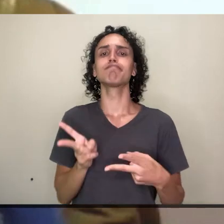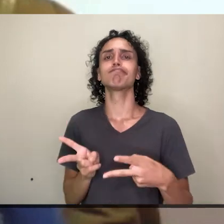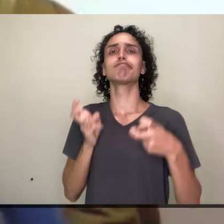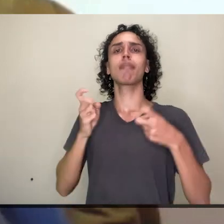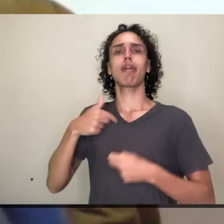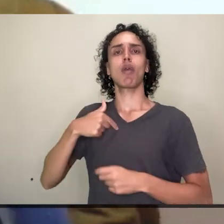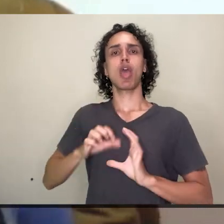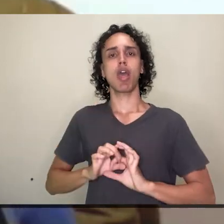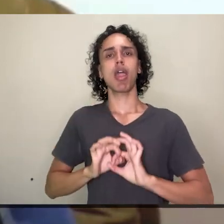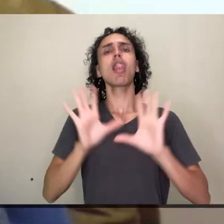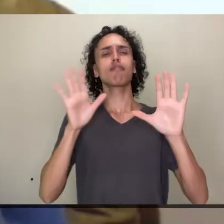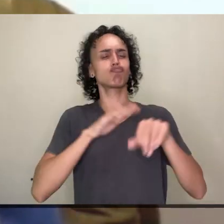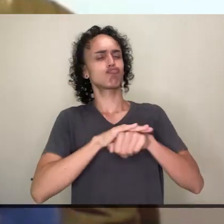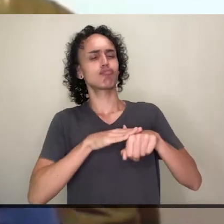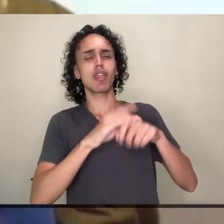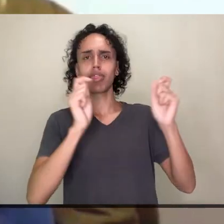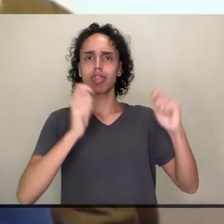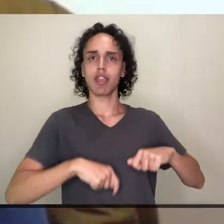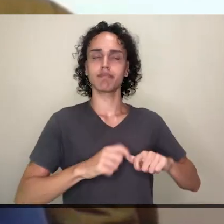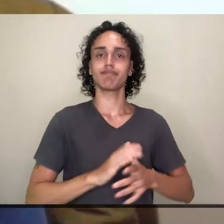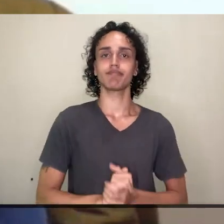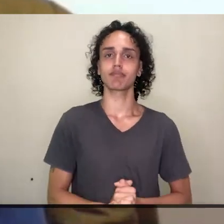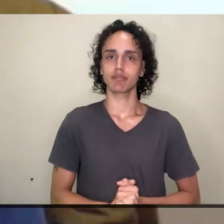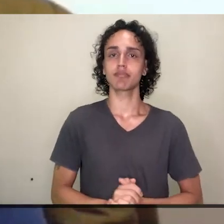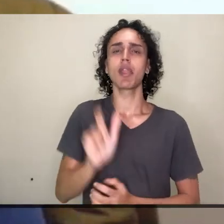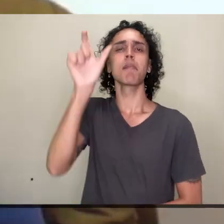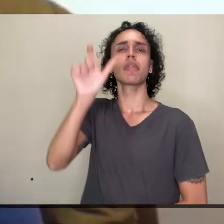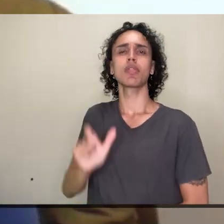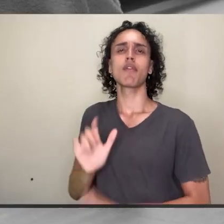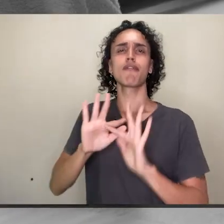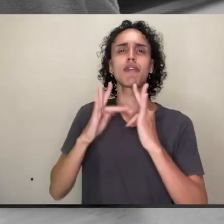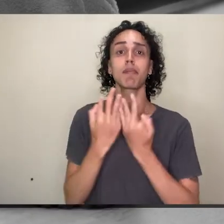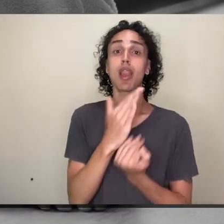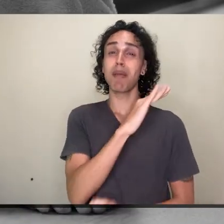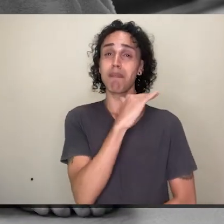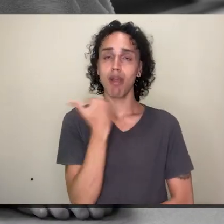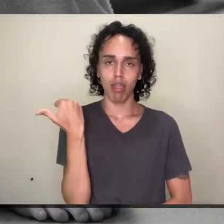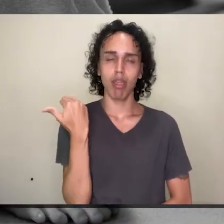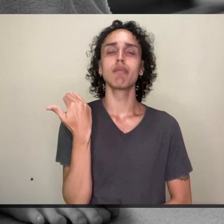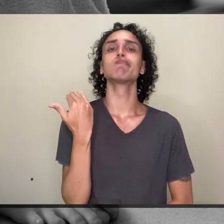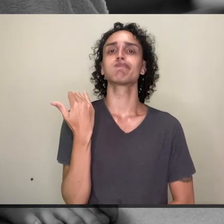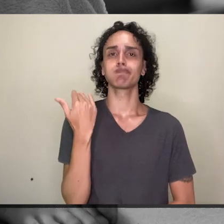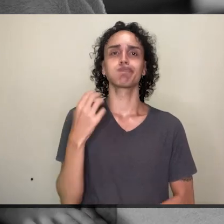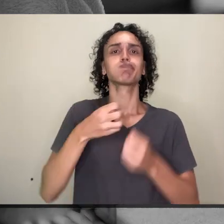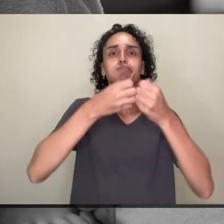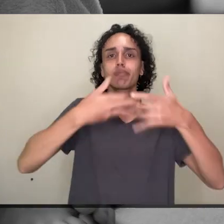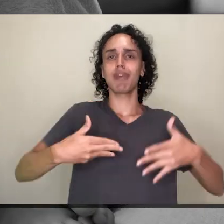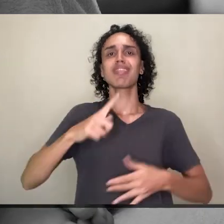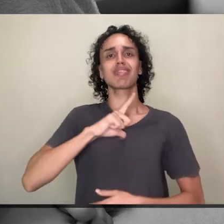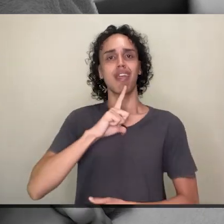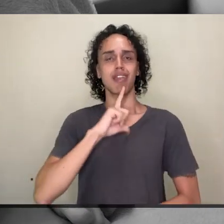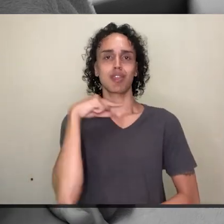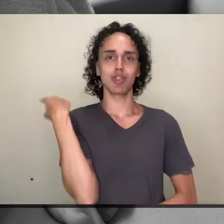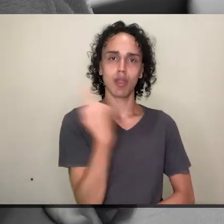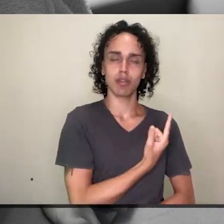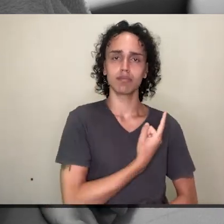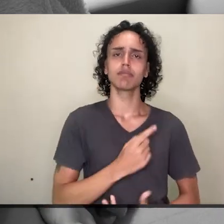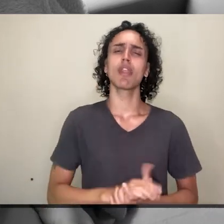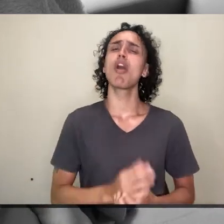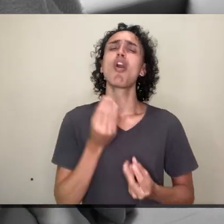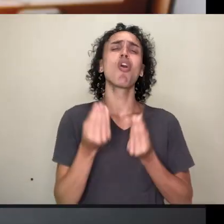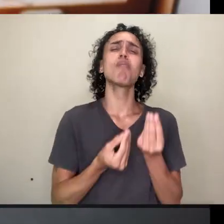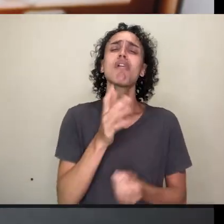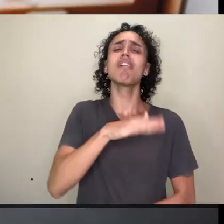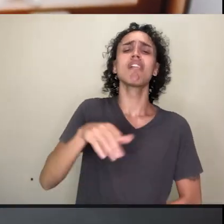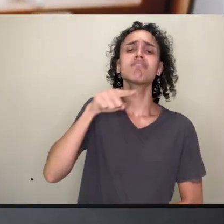quiser naquele momento, mas ela tem que saber que eu estou aberta para conversar. A perda de um ente querido impacta fortemente nossas